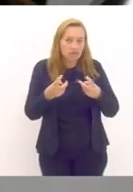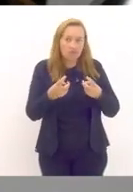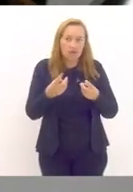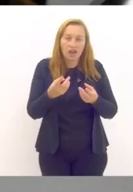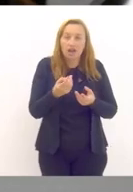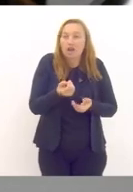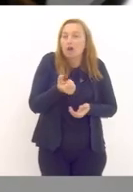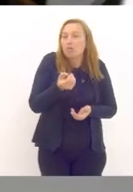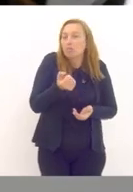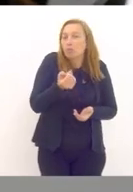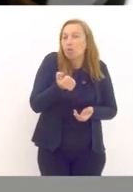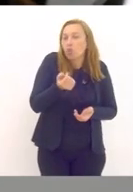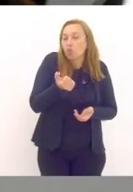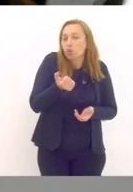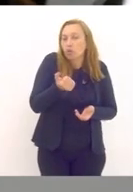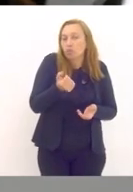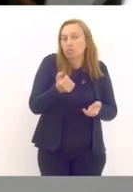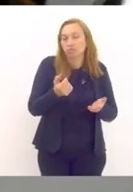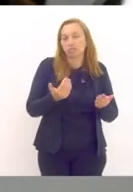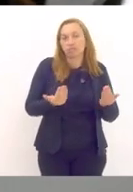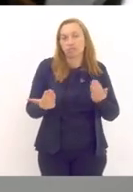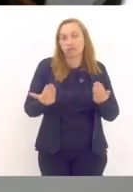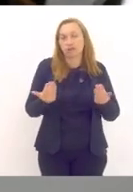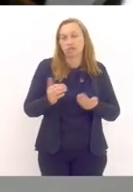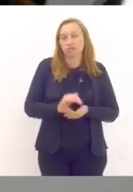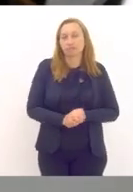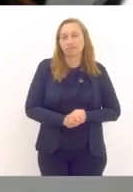por decisões da União. Então, eu queria trazer